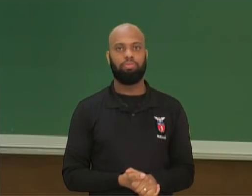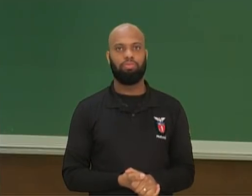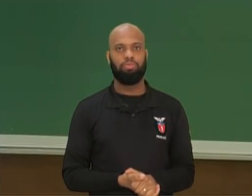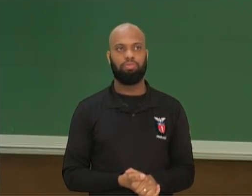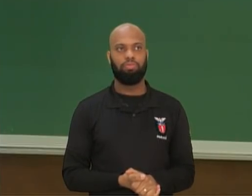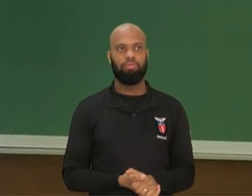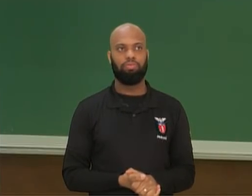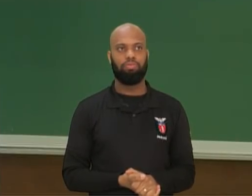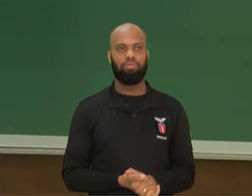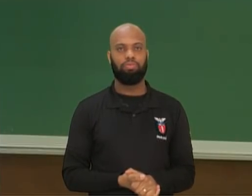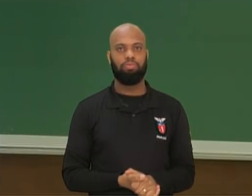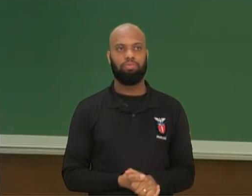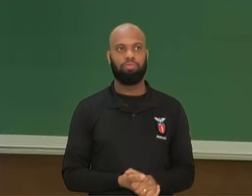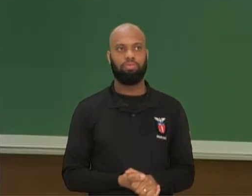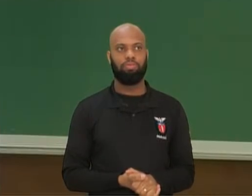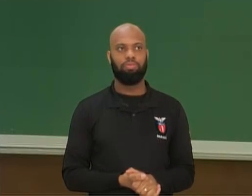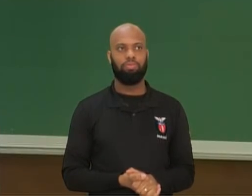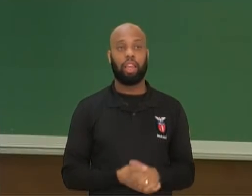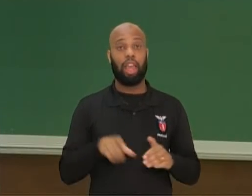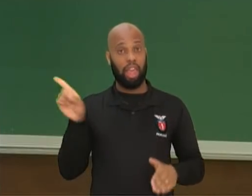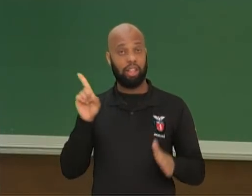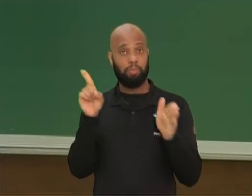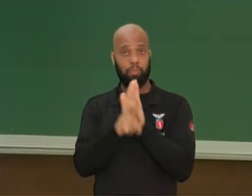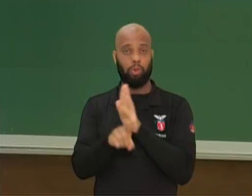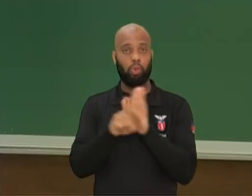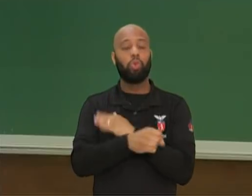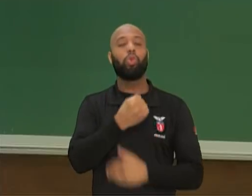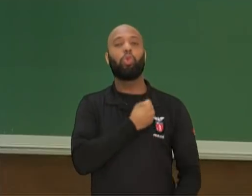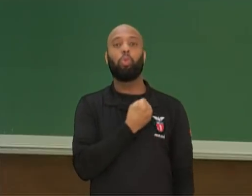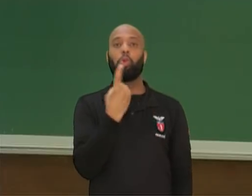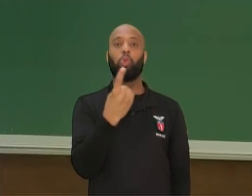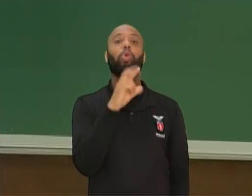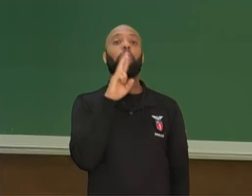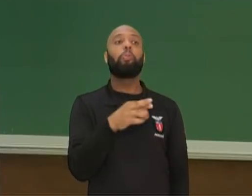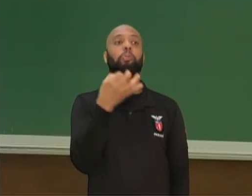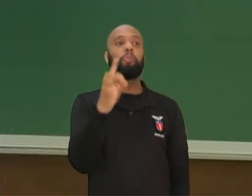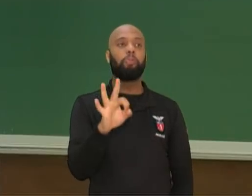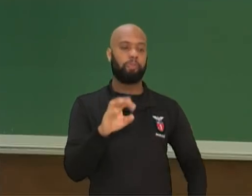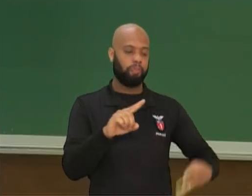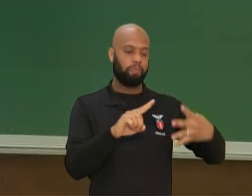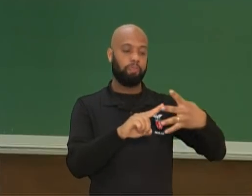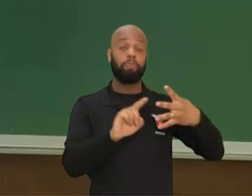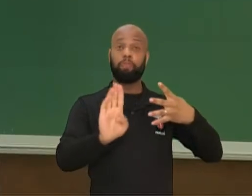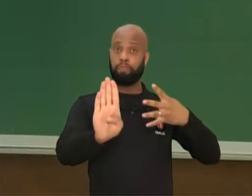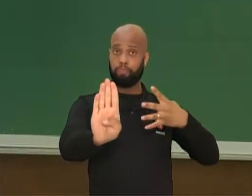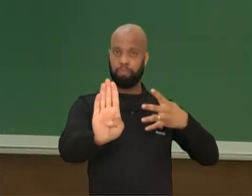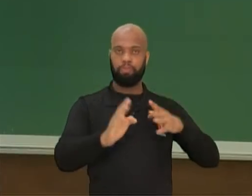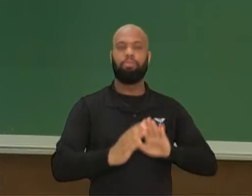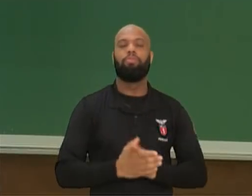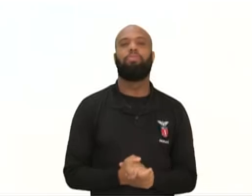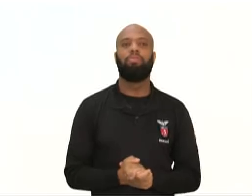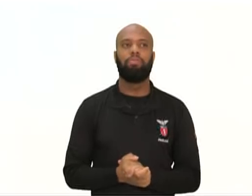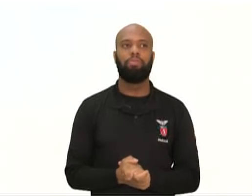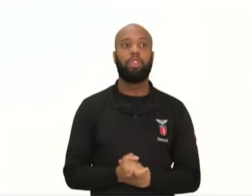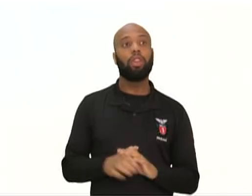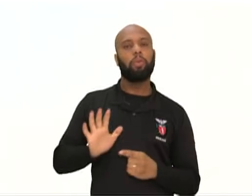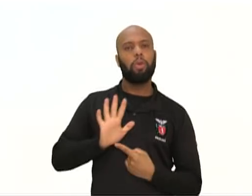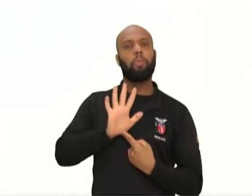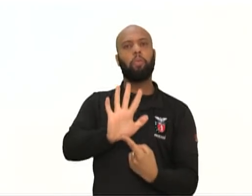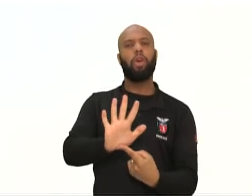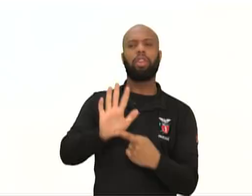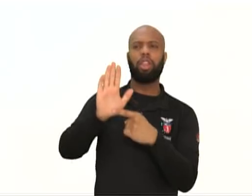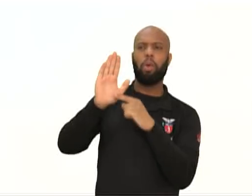A questão de número 1, nós marcamos então a letra B. Expõe